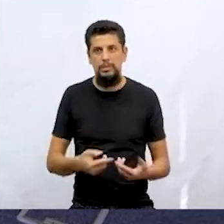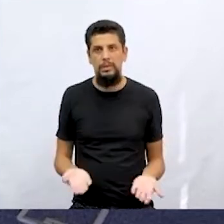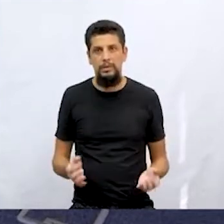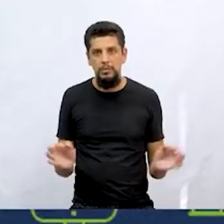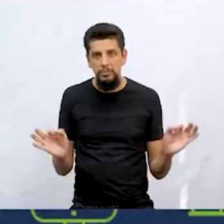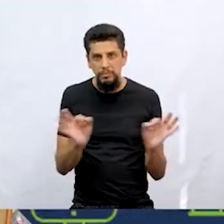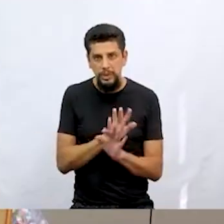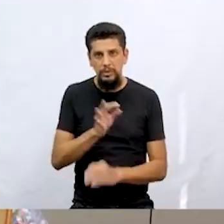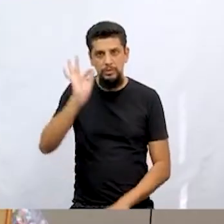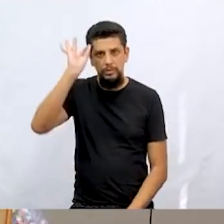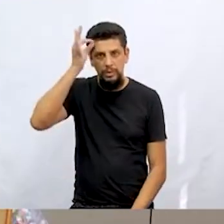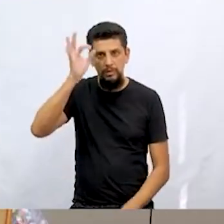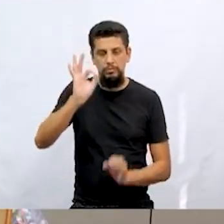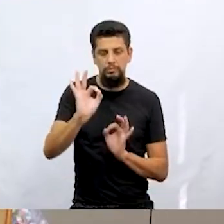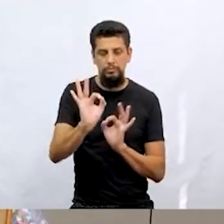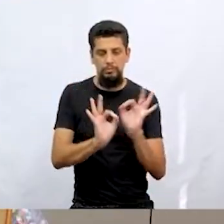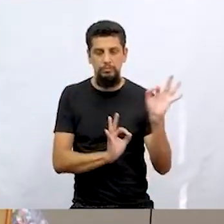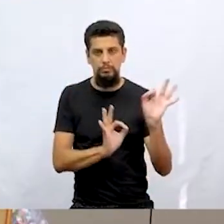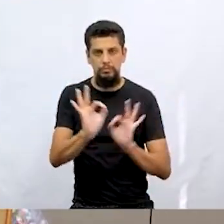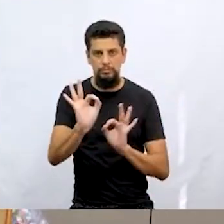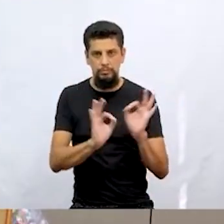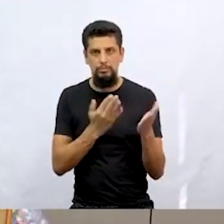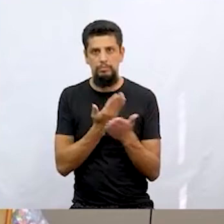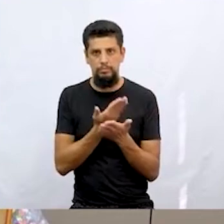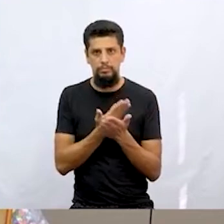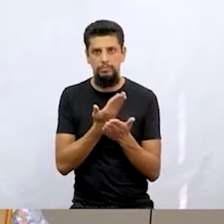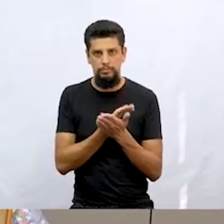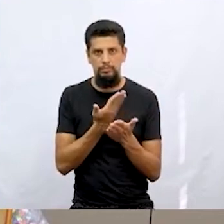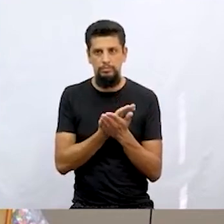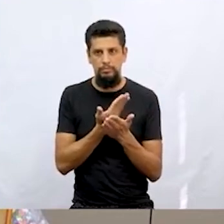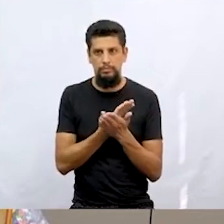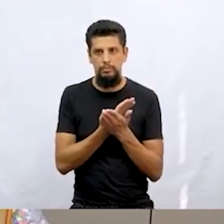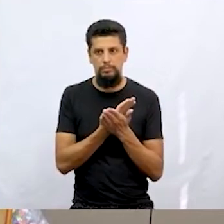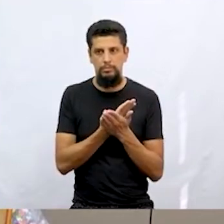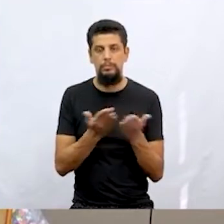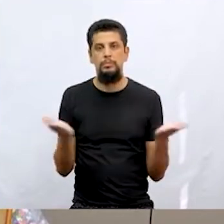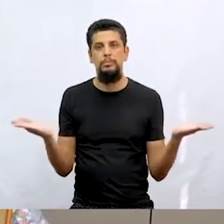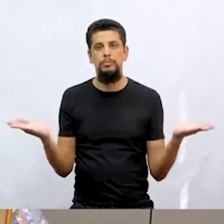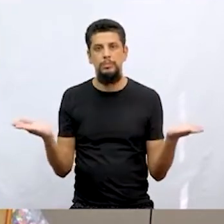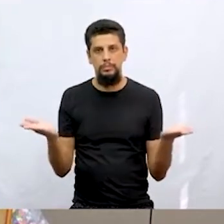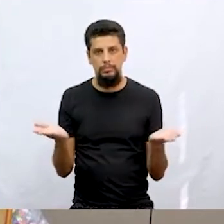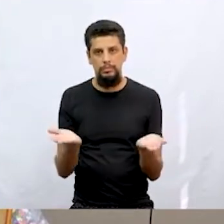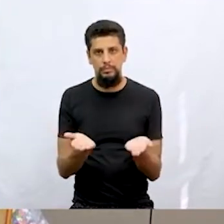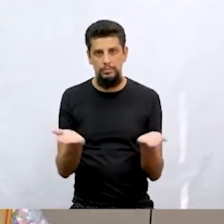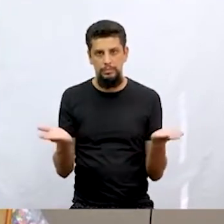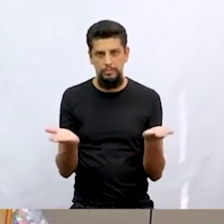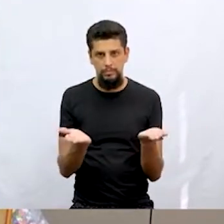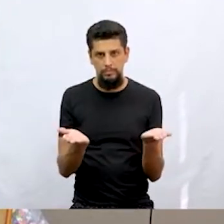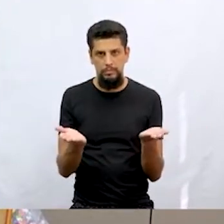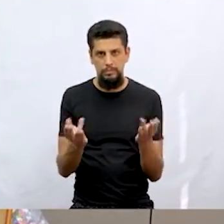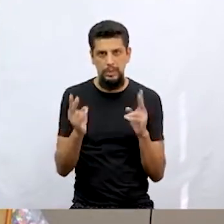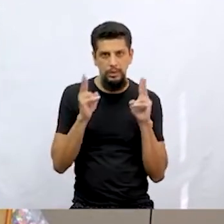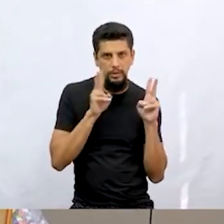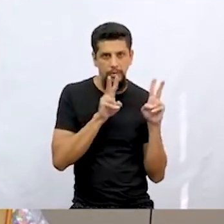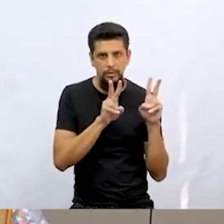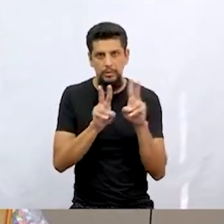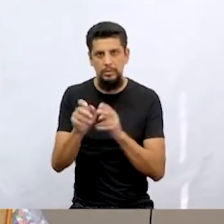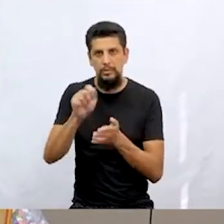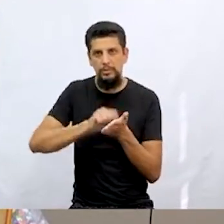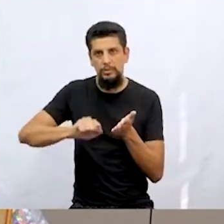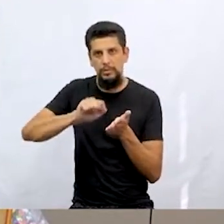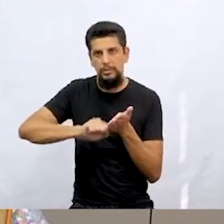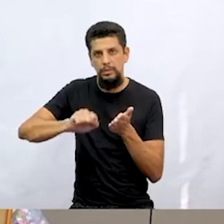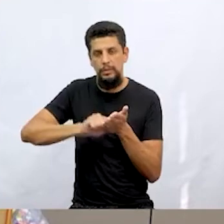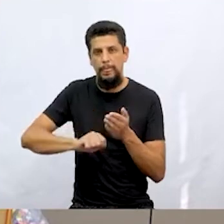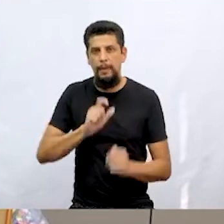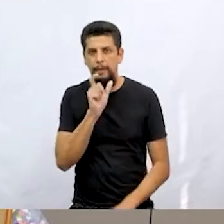minutinho. Pronto, já organizamos a nossa sala. Uhum. E agora, nós vamos ver como que